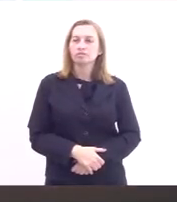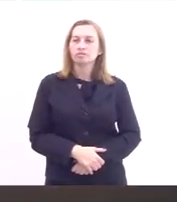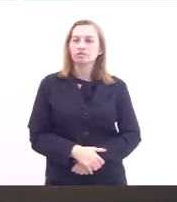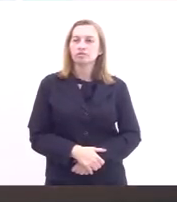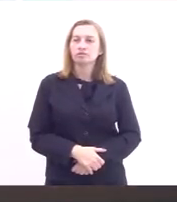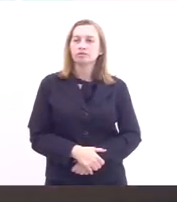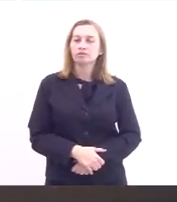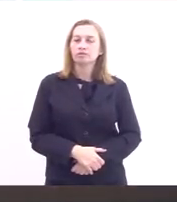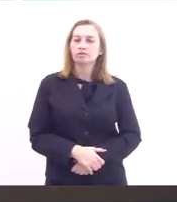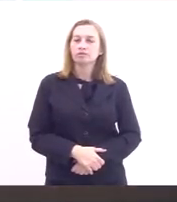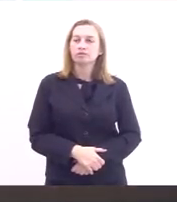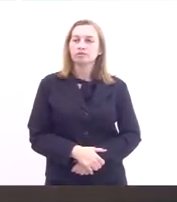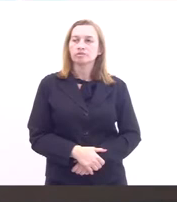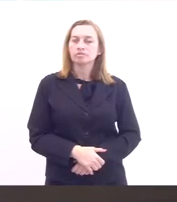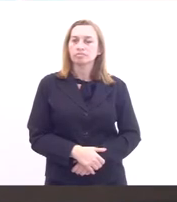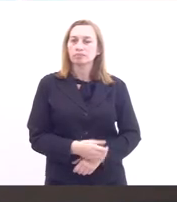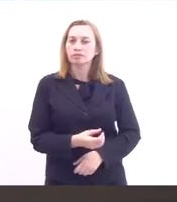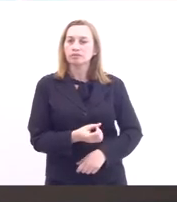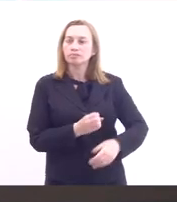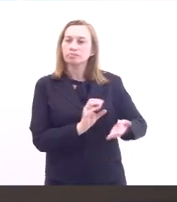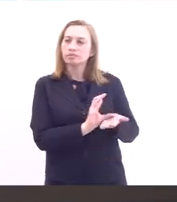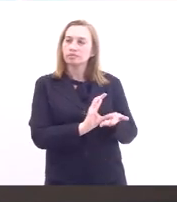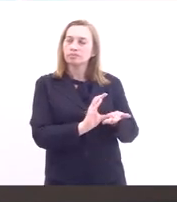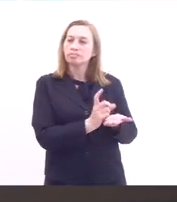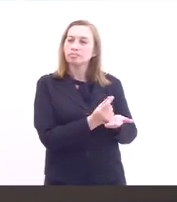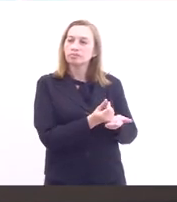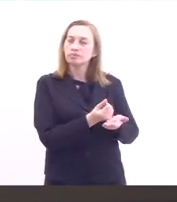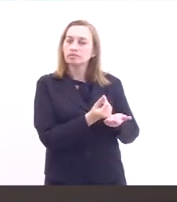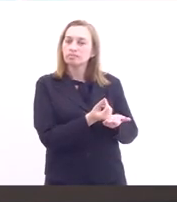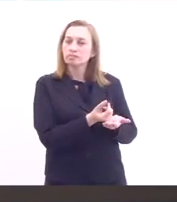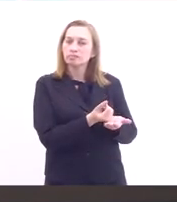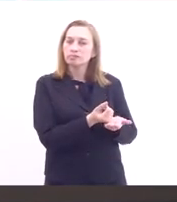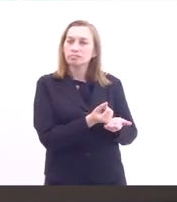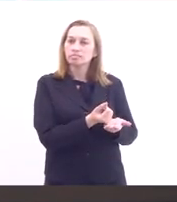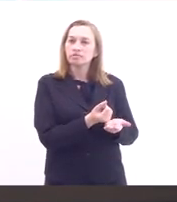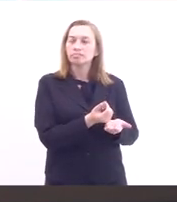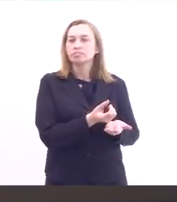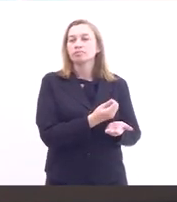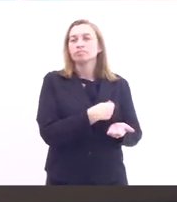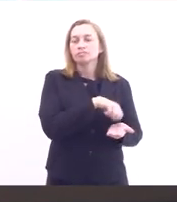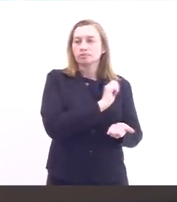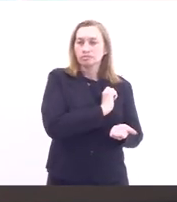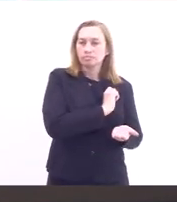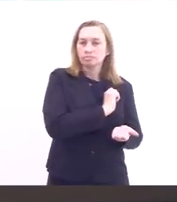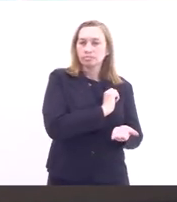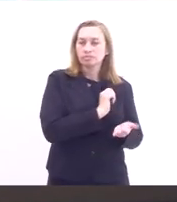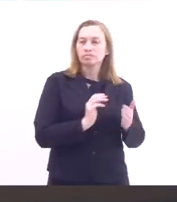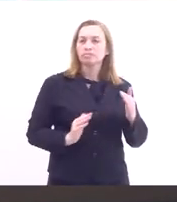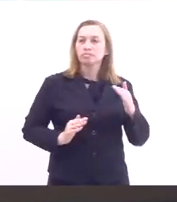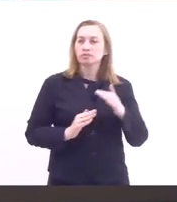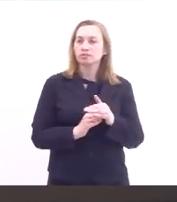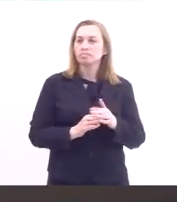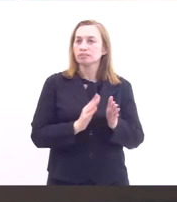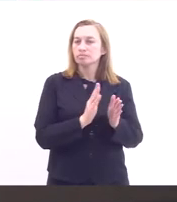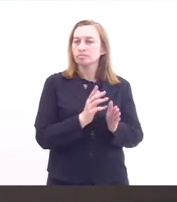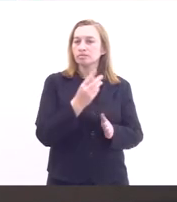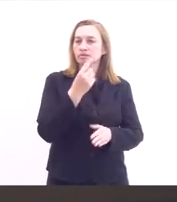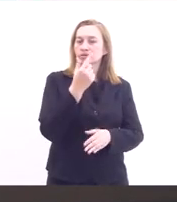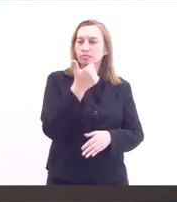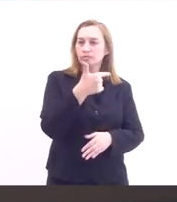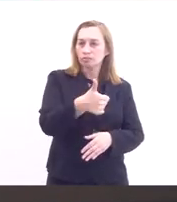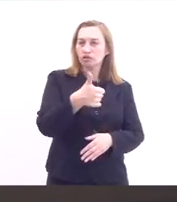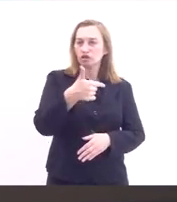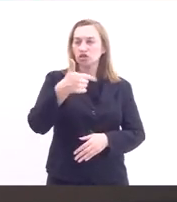os benefícios fiscais atingiram na ordem de 21 bilhões